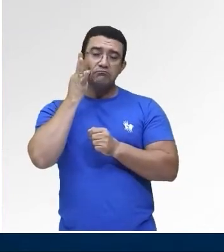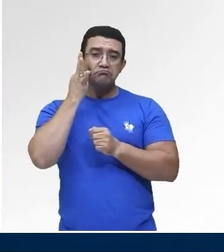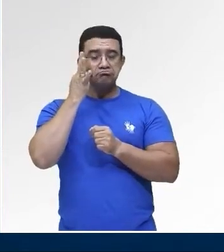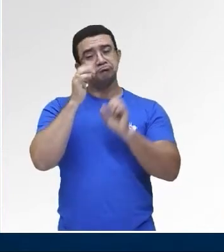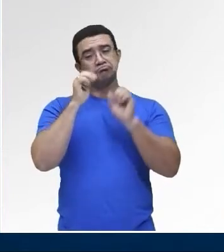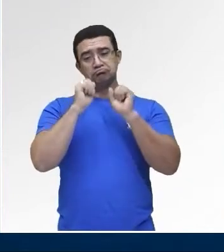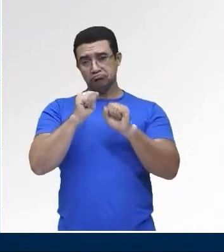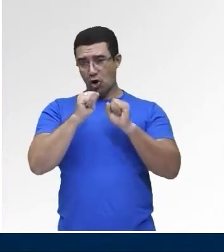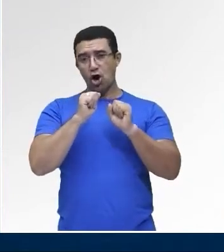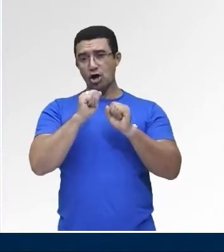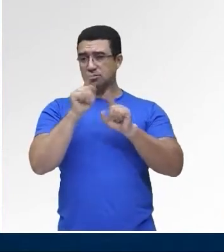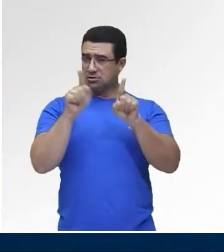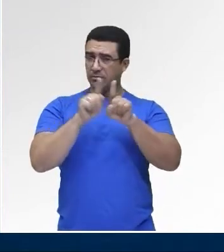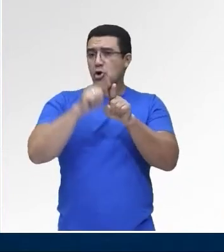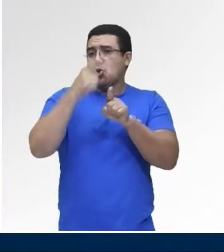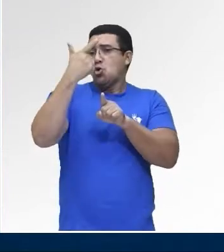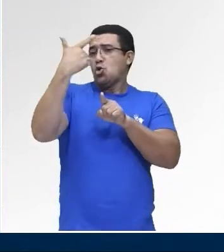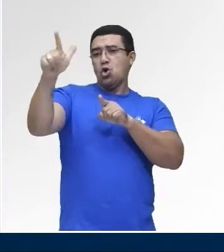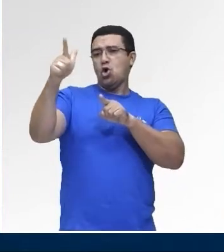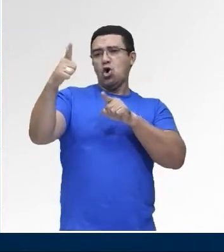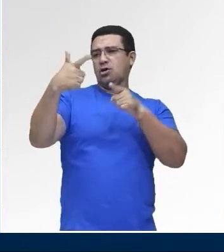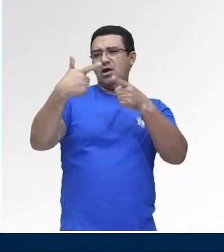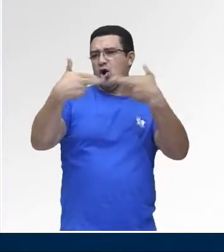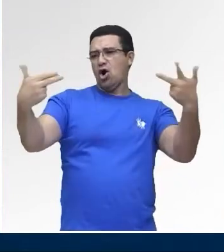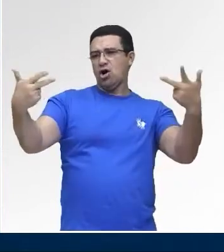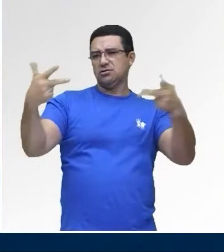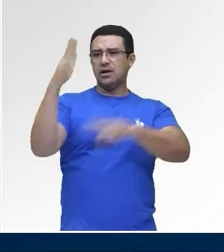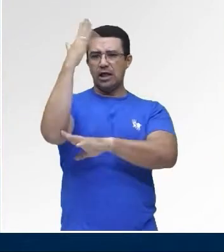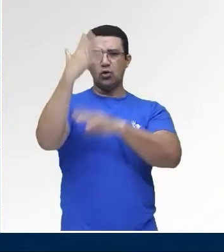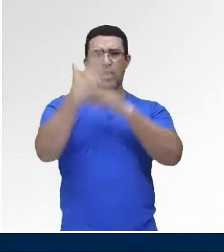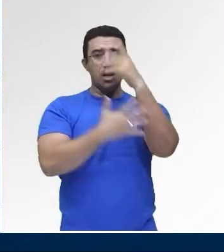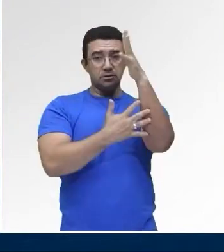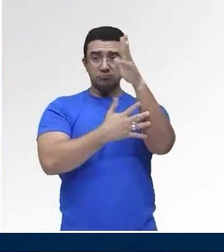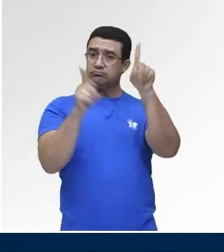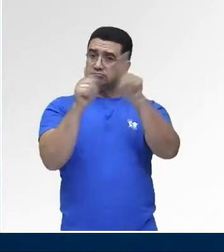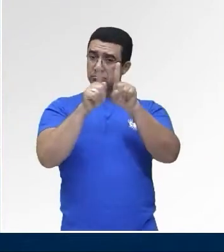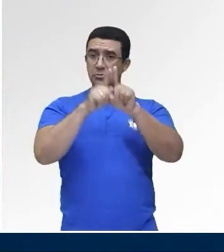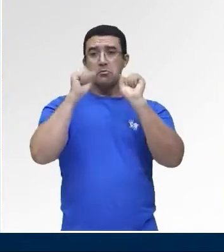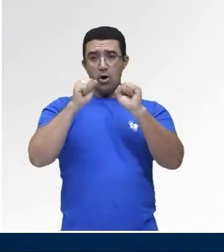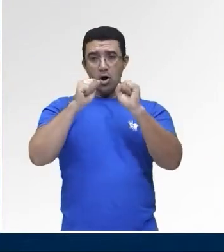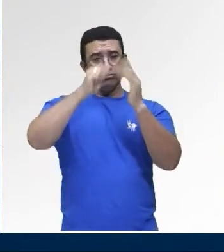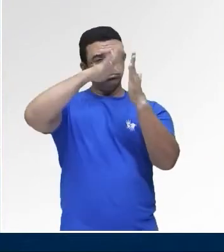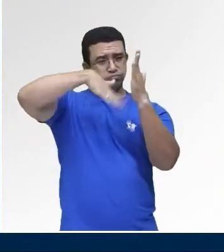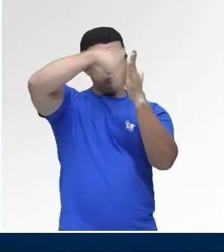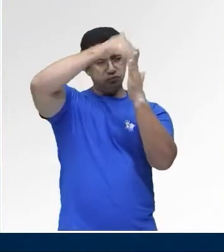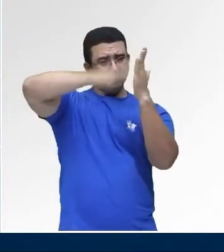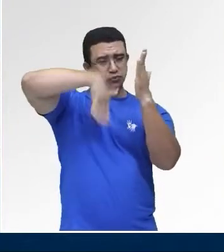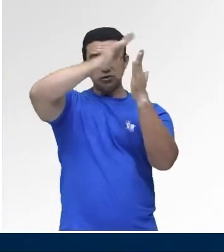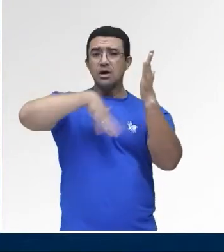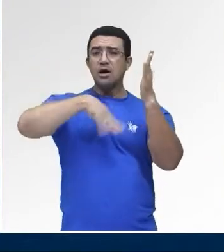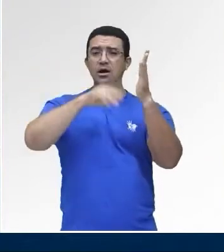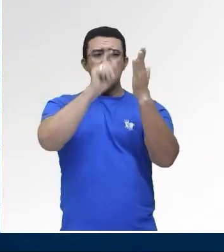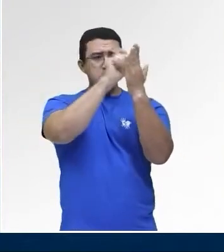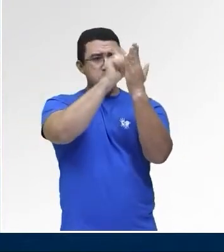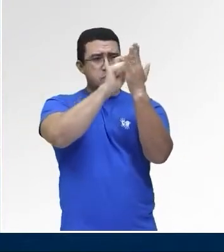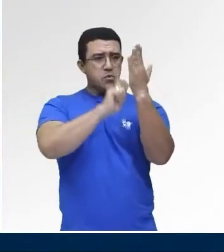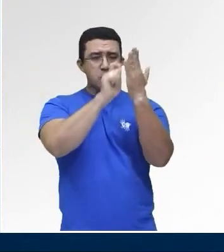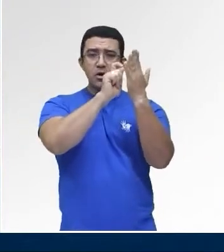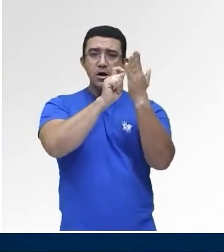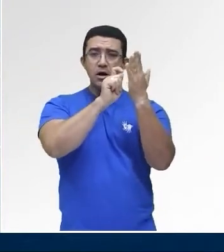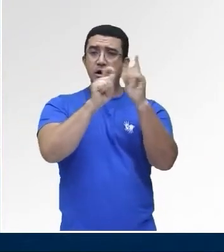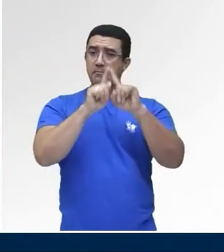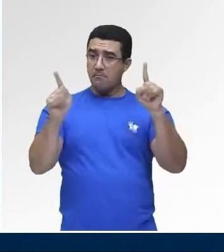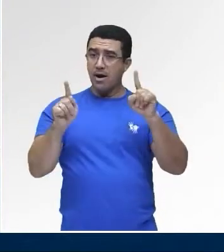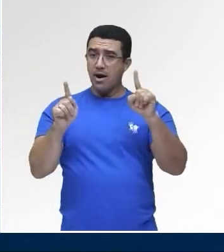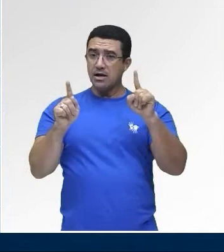também outros elementos da natureza, né? Mas como ele é chamado de natureza morta, na